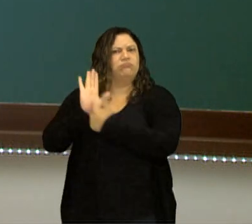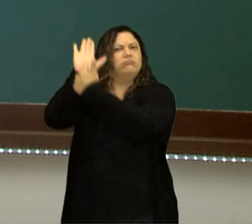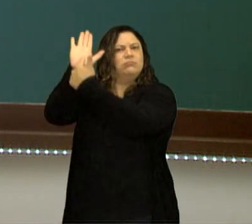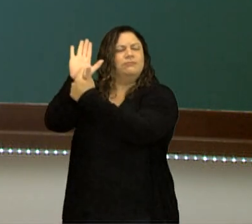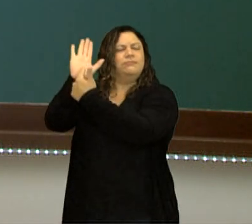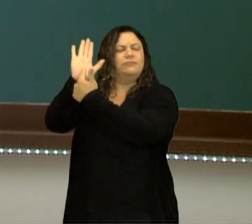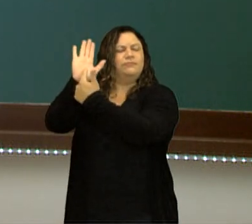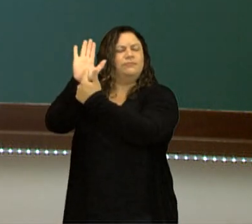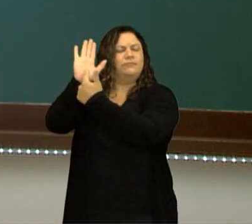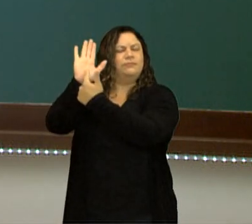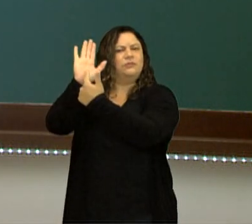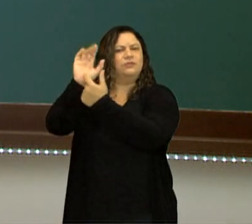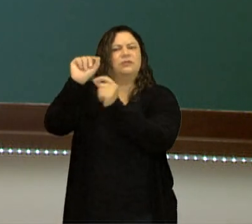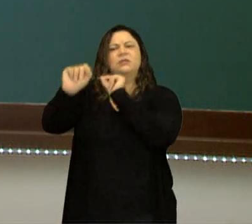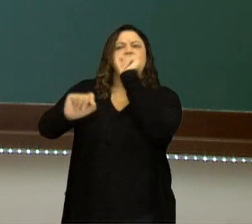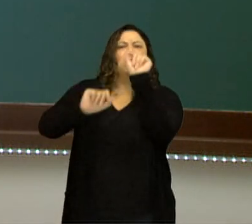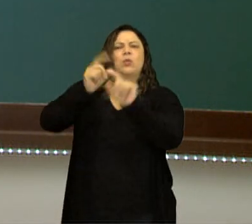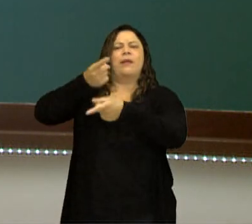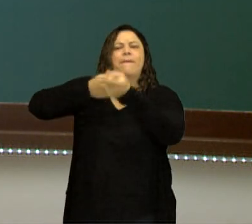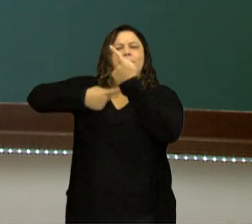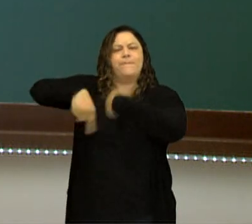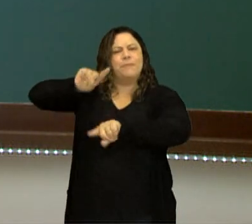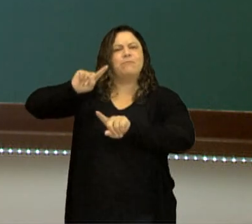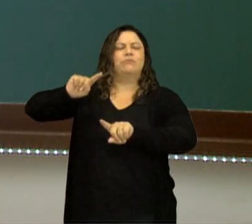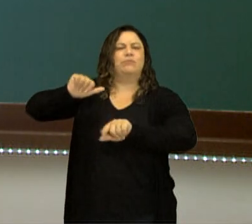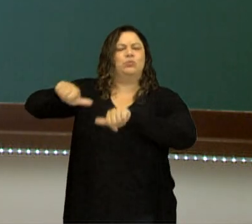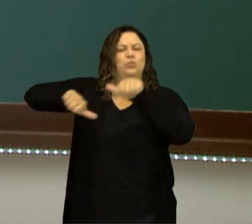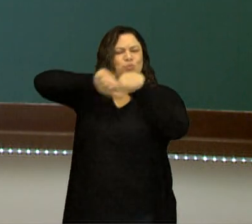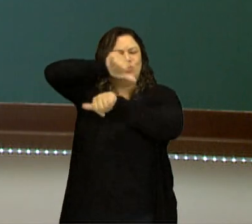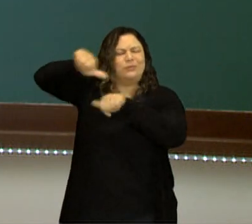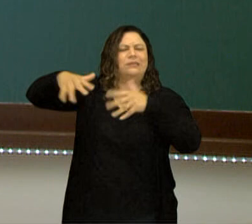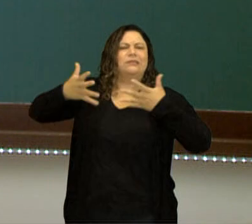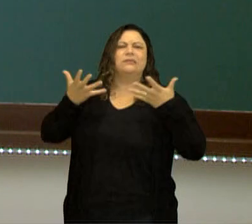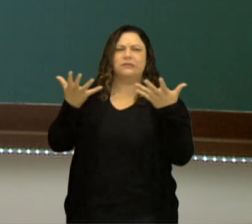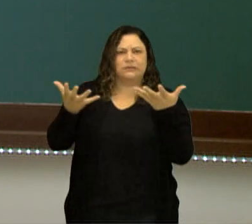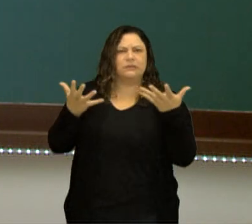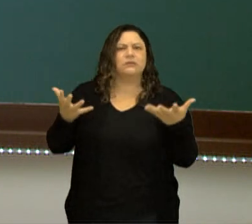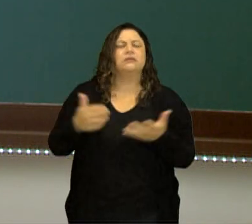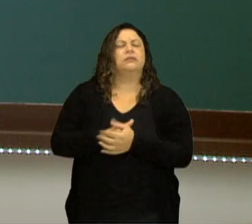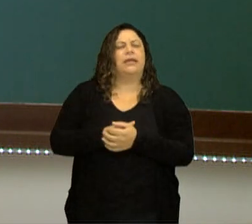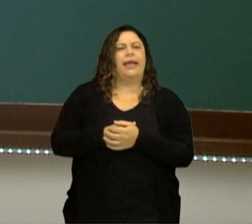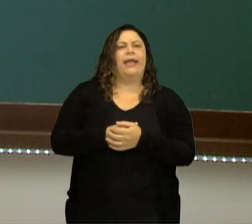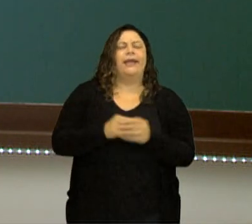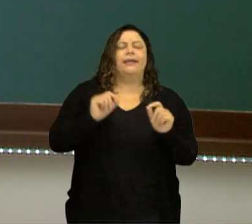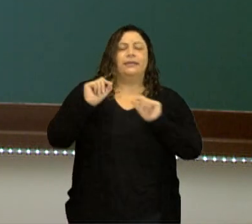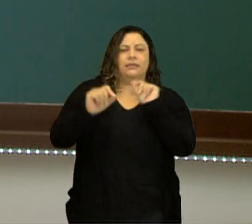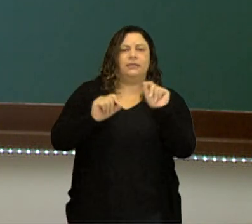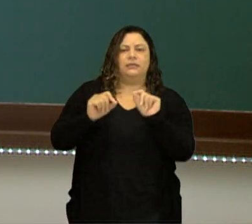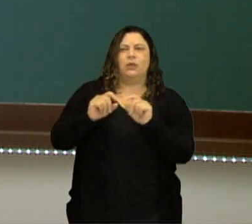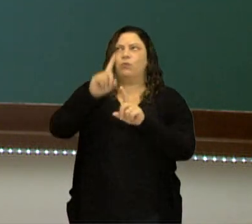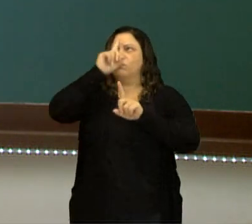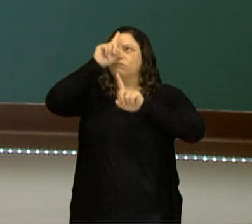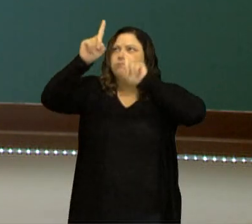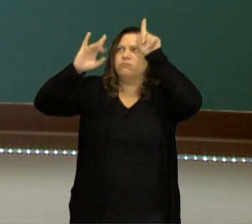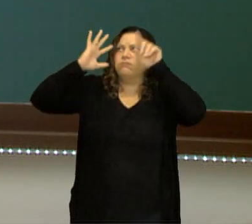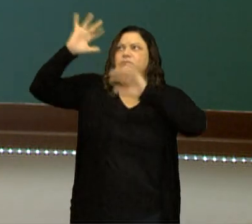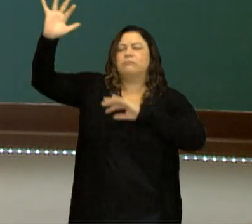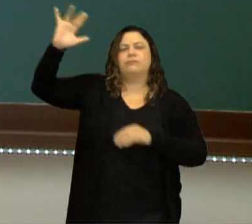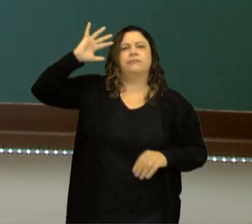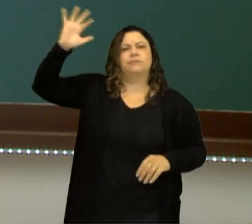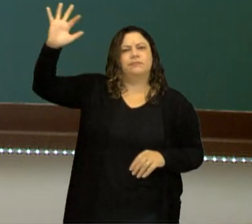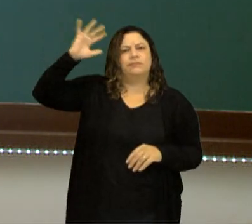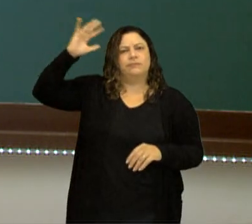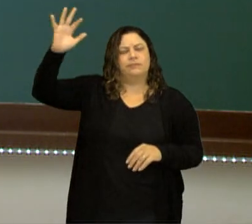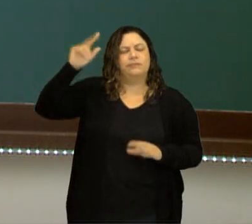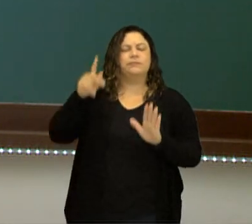insatisfação. E a gente vai ver que junto com essa insatisfação, a população vai utilizar de ideais. E esses